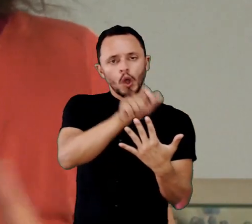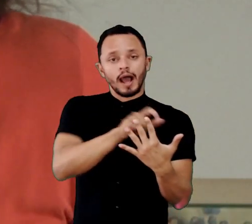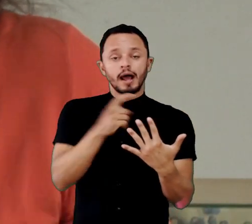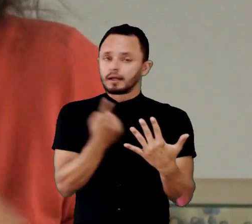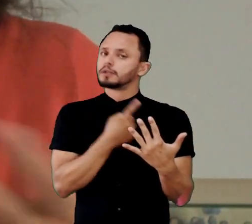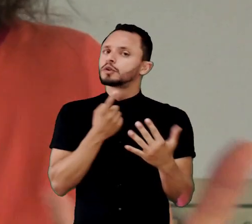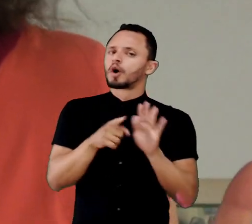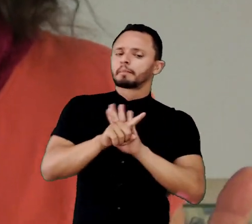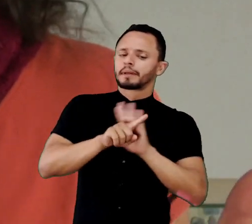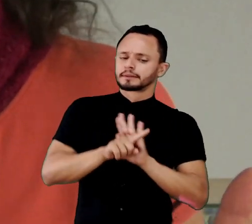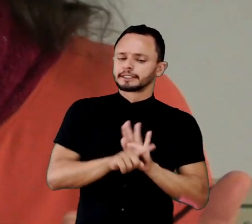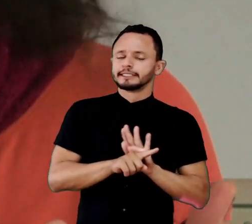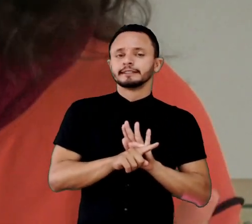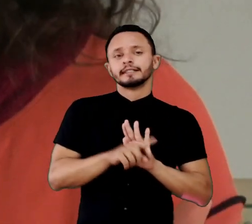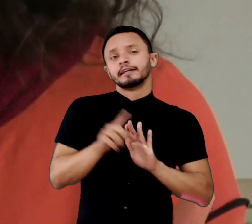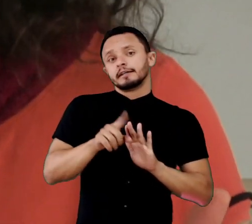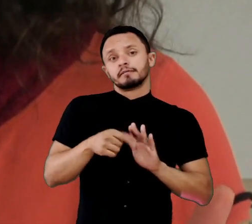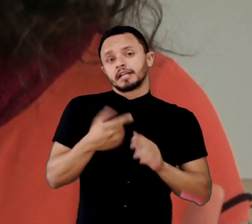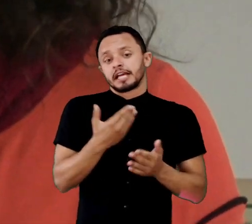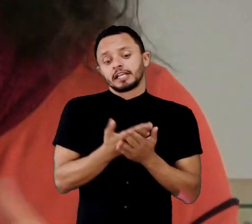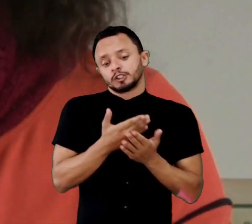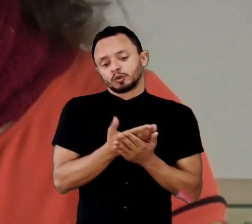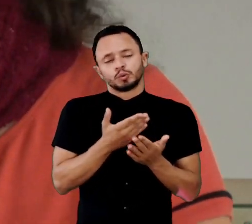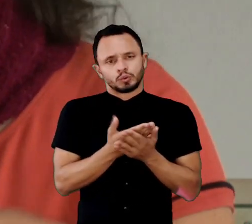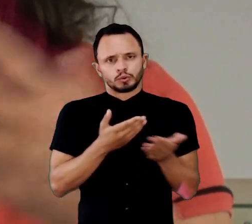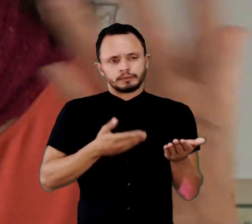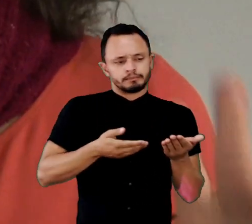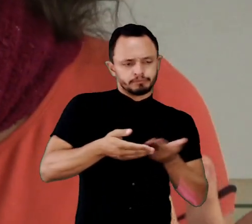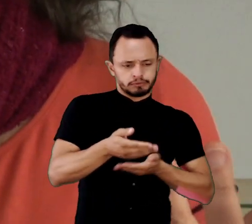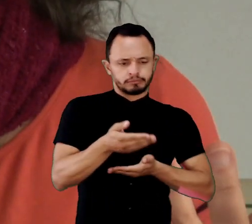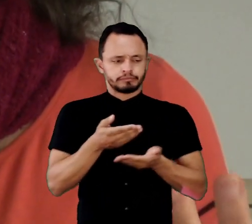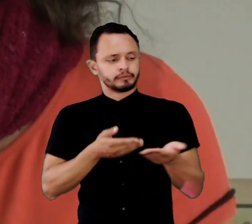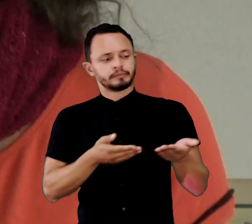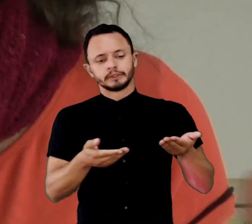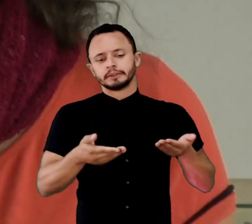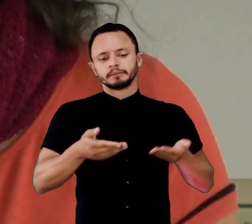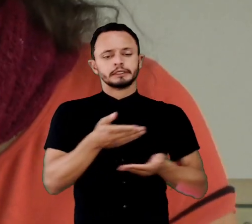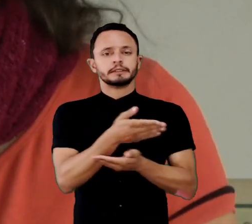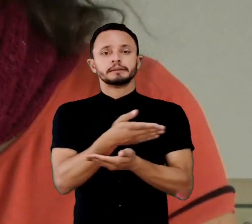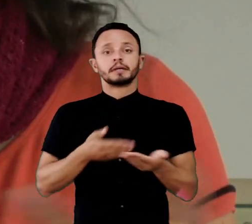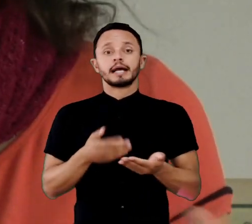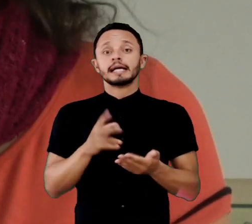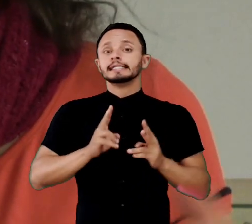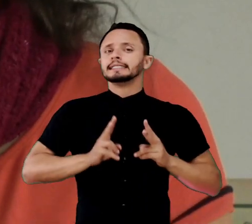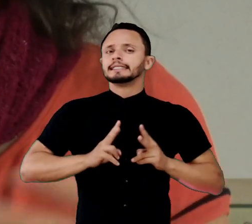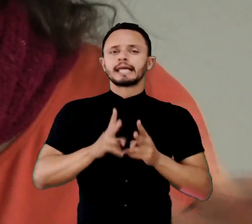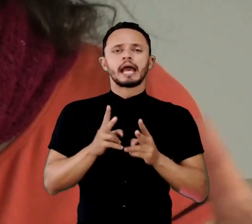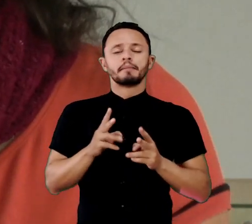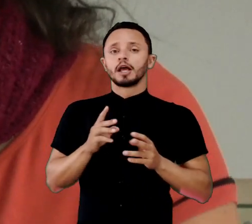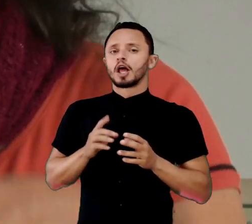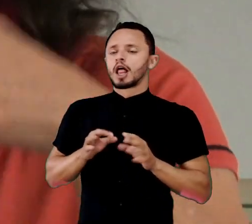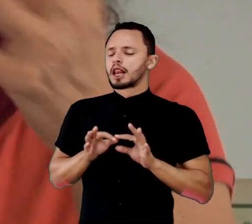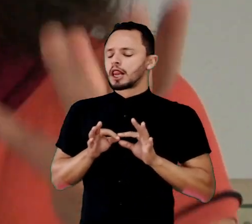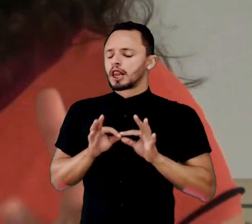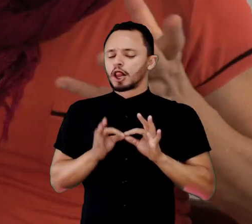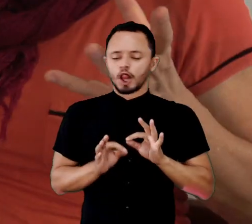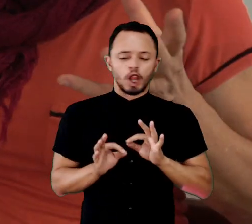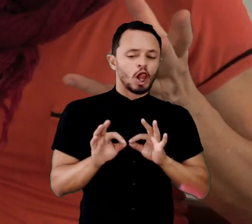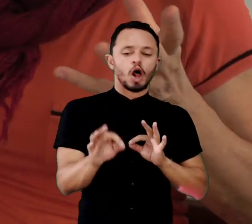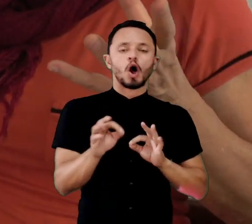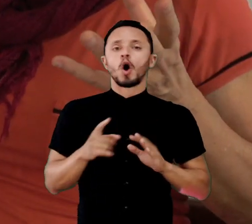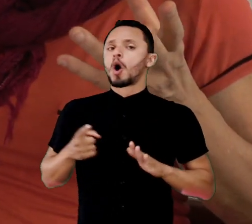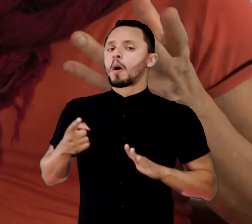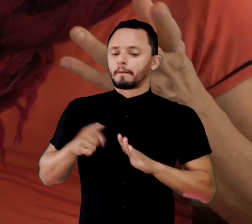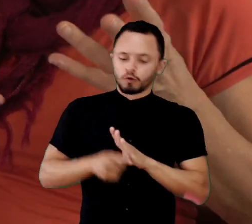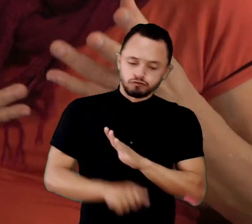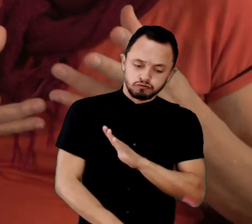isso tudo foi sempre muito participativo, não é? Os nossos processos de criação são sempre longos, profundos e polêmicos,